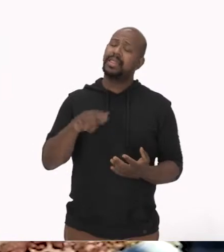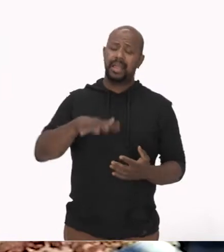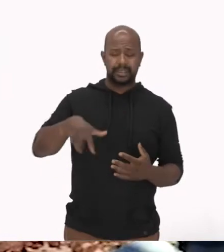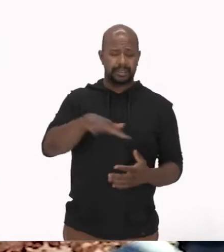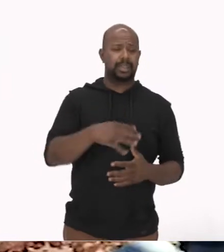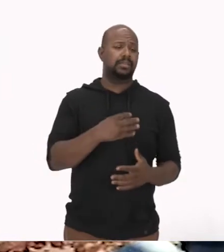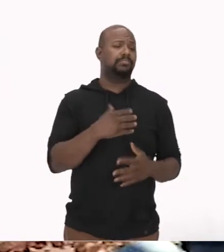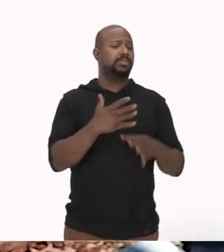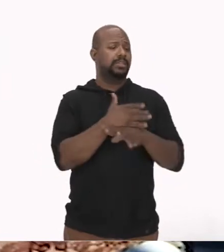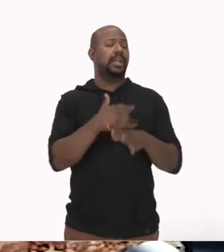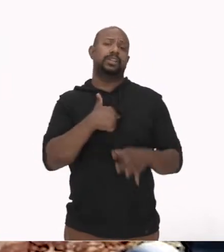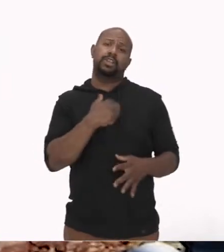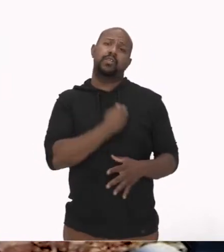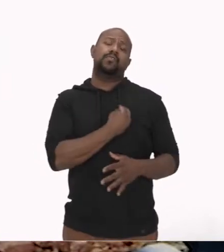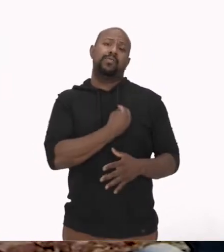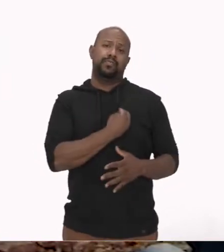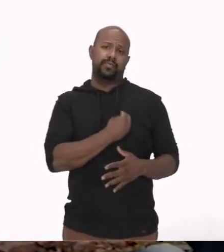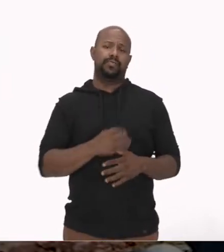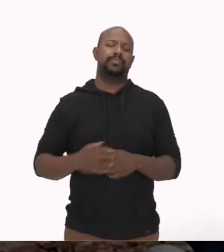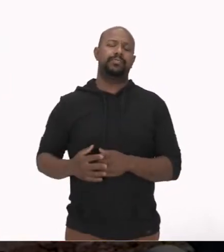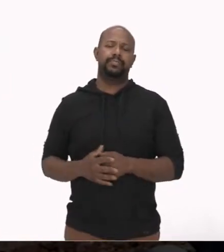Essa é a cidade aqui que eu vivo.